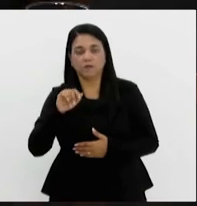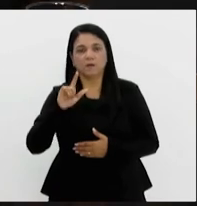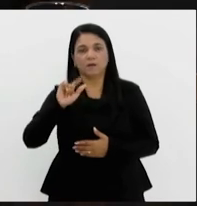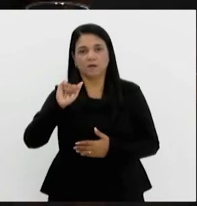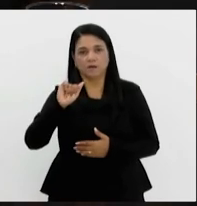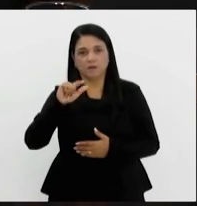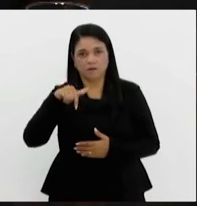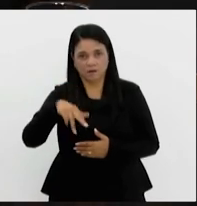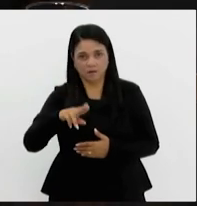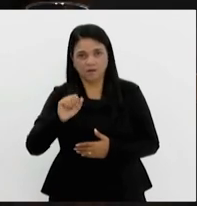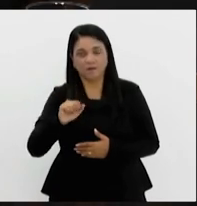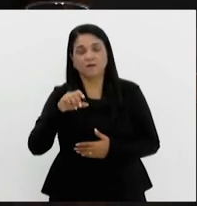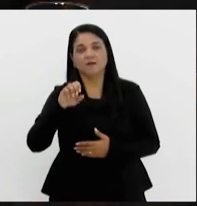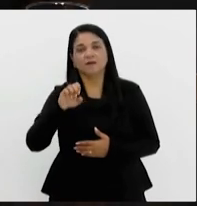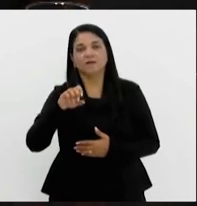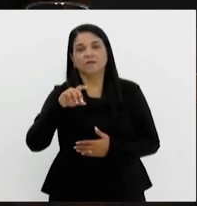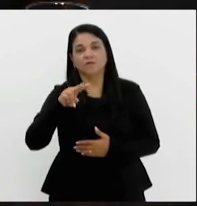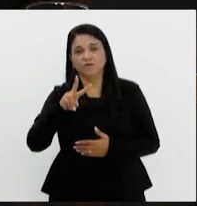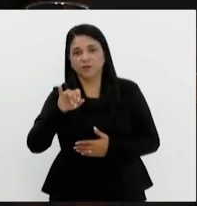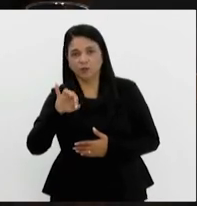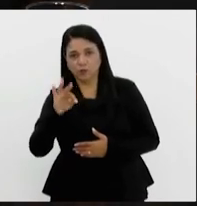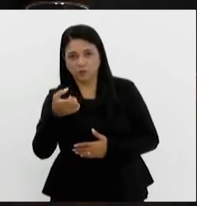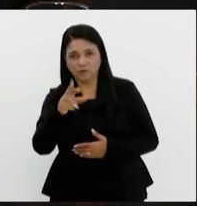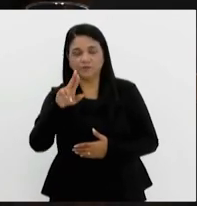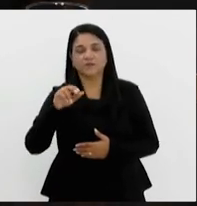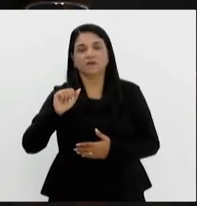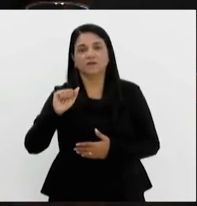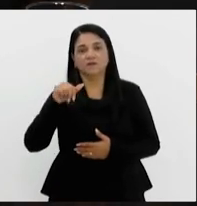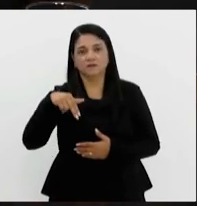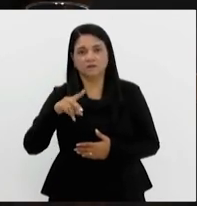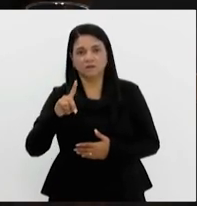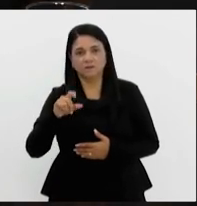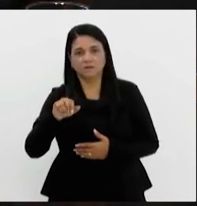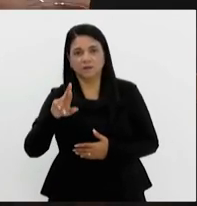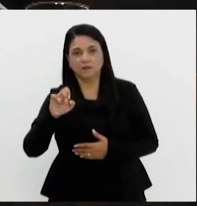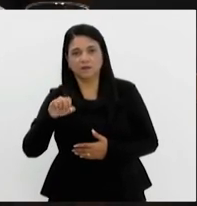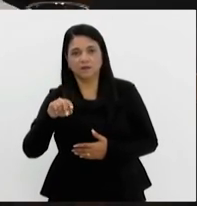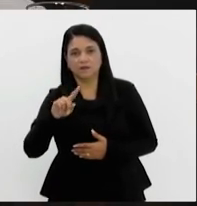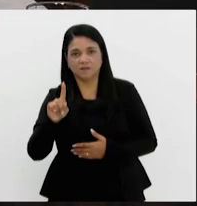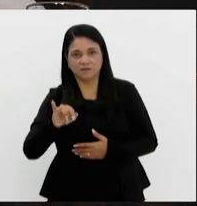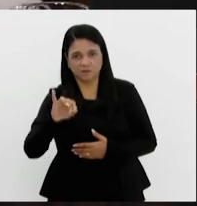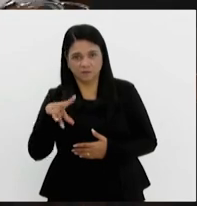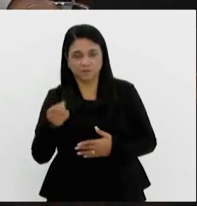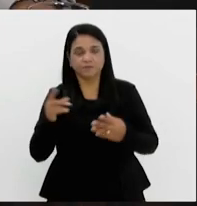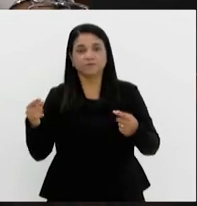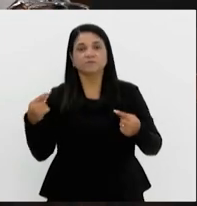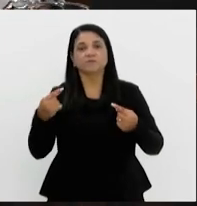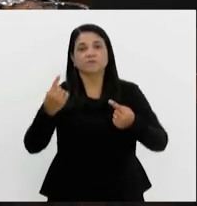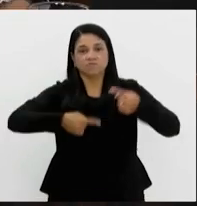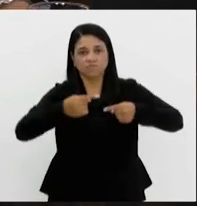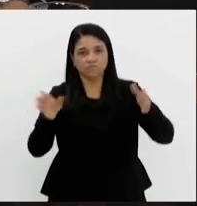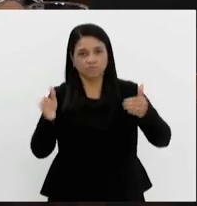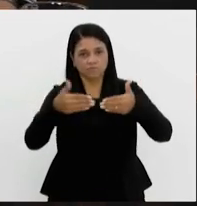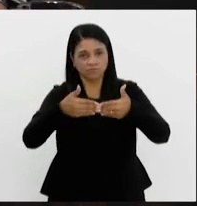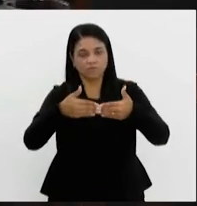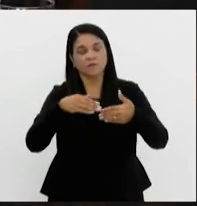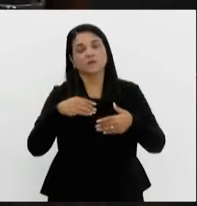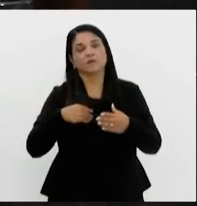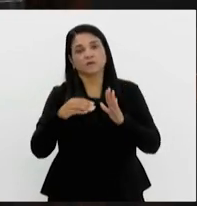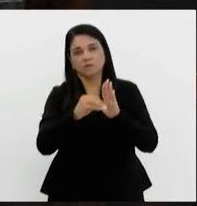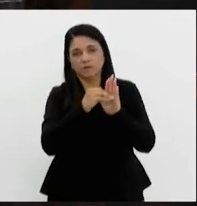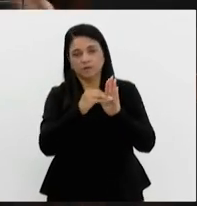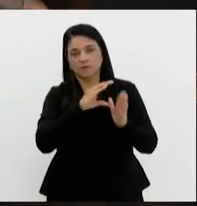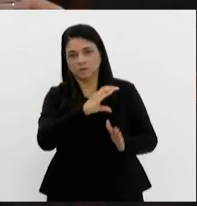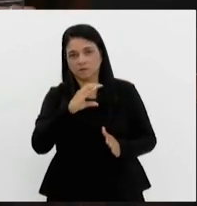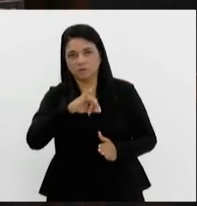Júnior e Andrezinho Siciliano. Em discussão. Não havendo quem queira discutir, em votação a emenda da CCJ. Senhores, que a própria municipal como